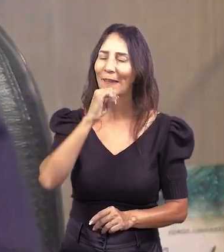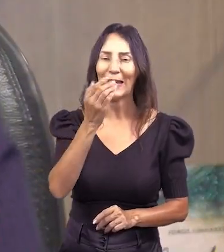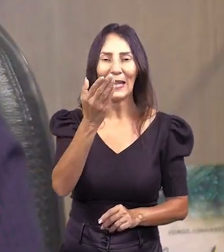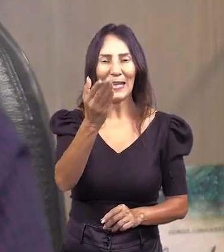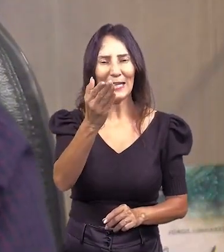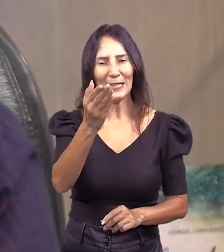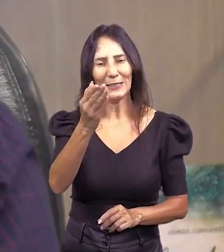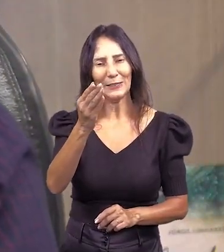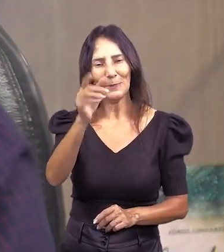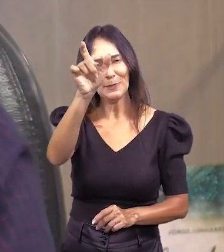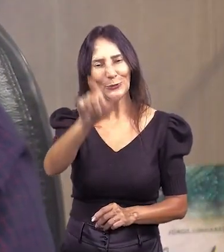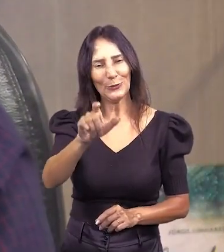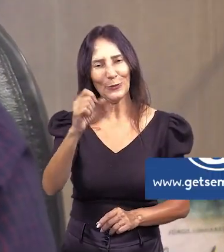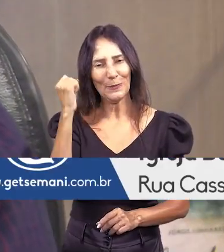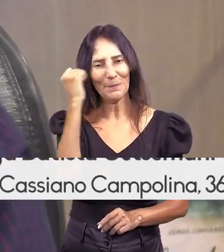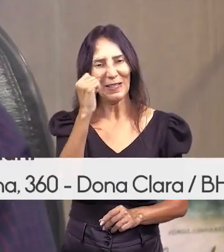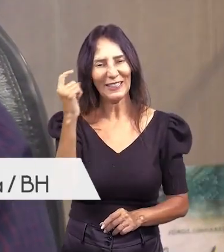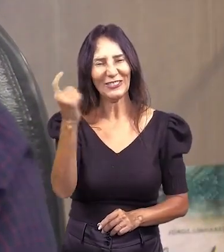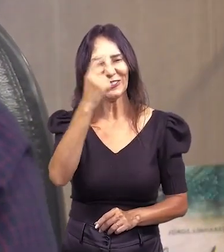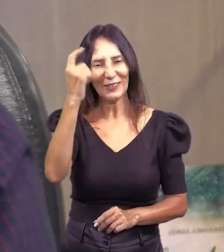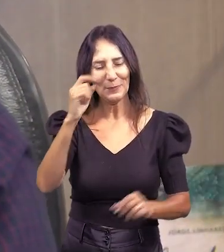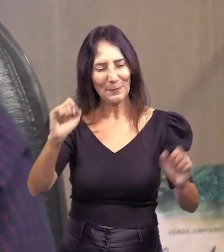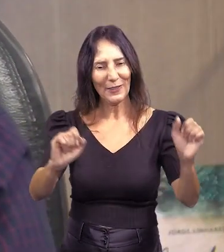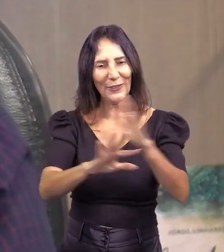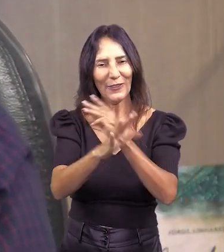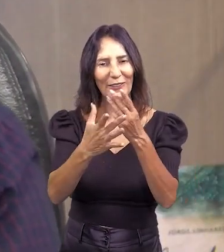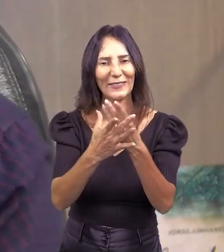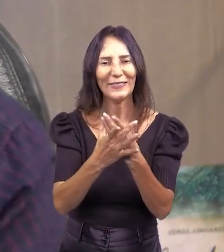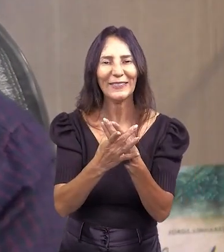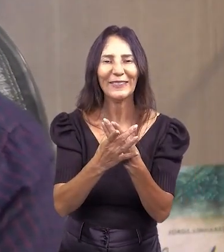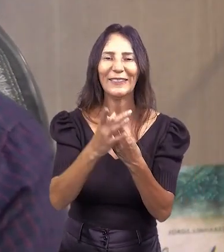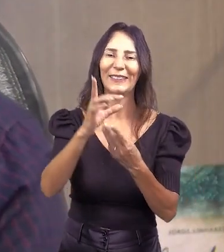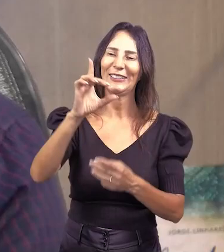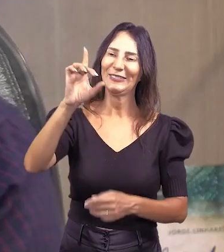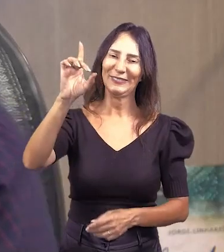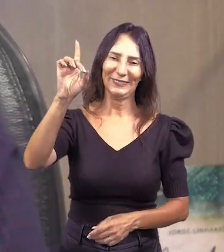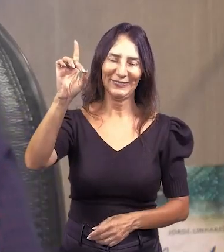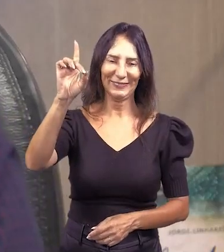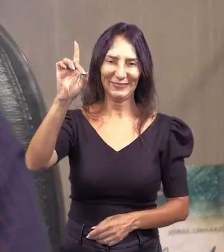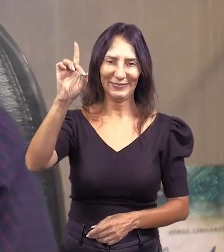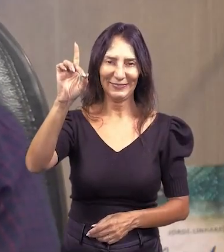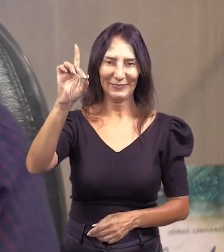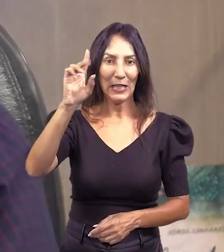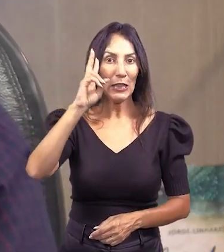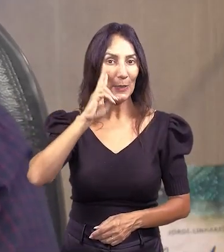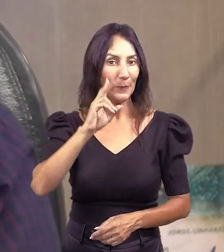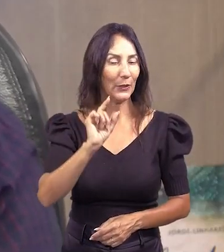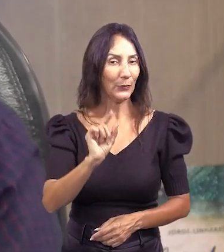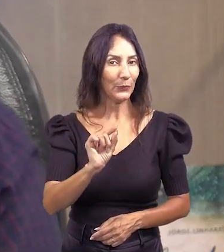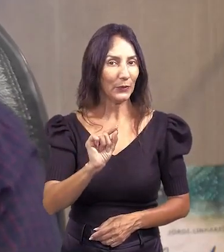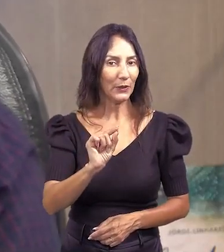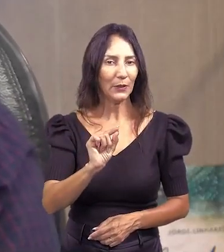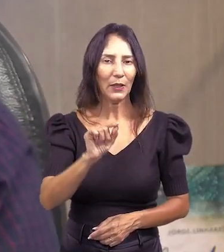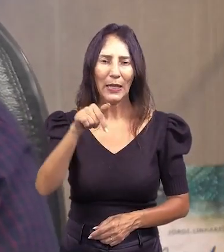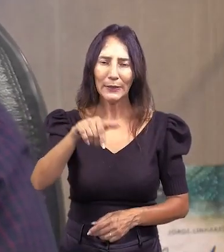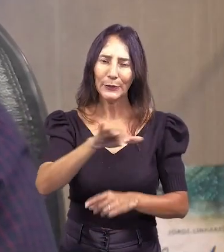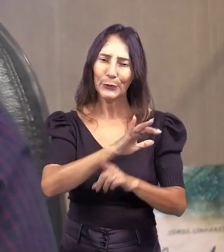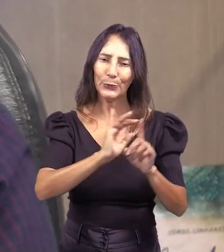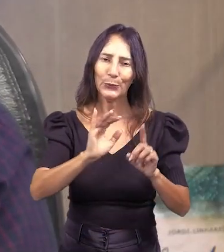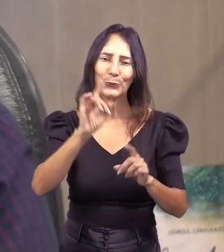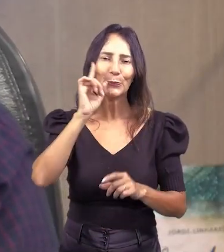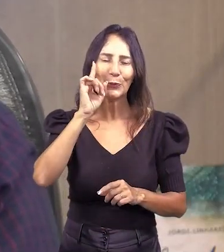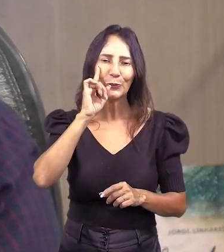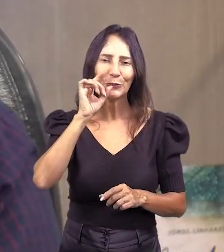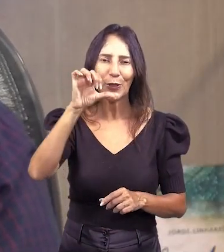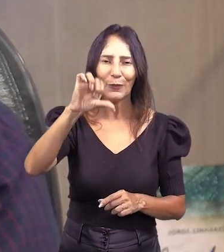desta pessoa um matador de gigantes. Para a glória do Pai, do Filho e do Espírito Santo. Lembrando que